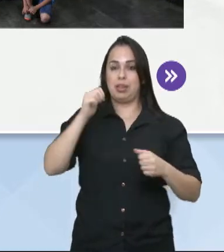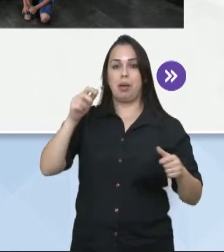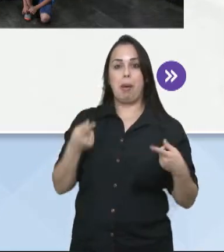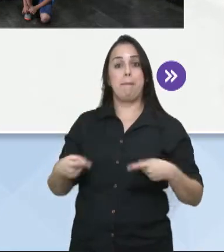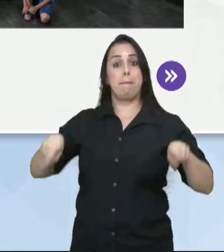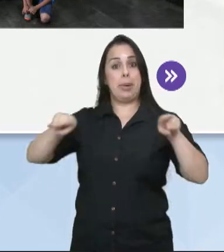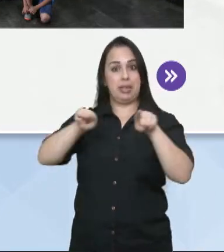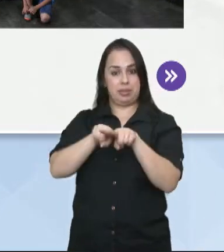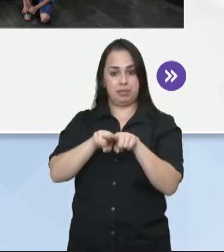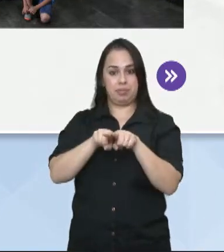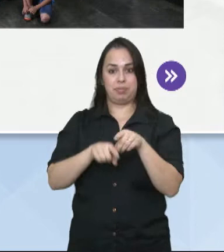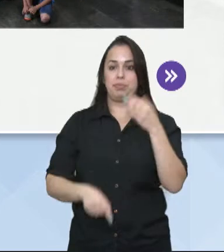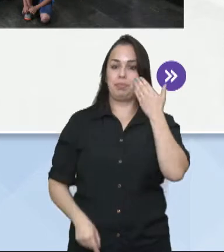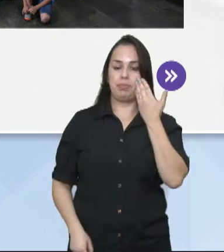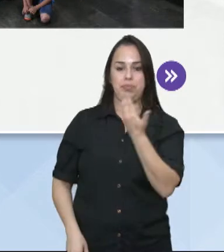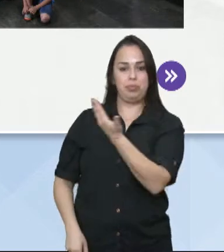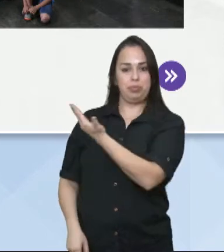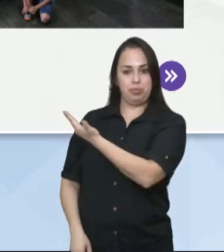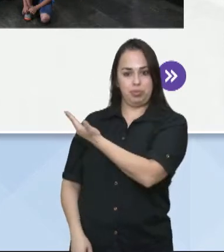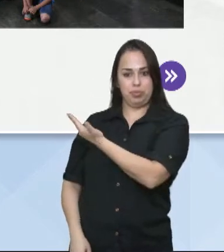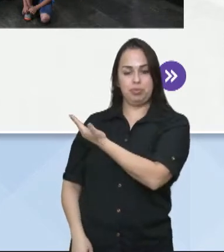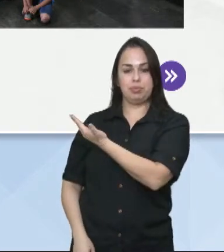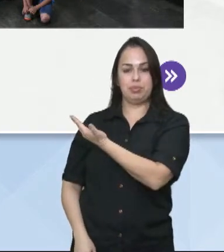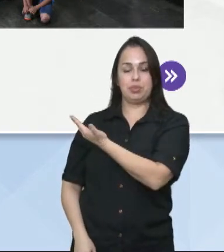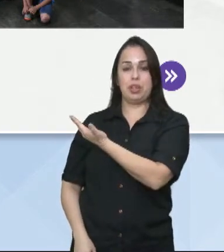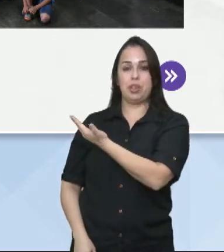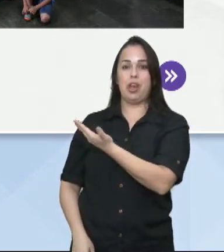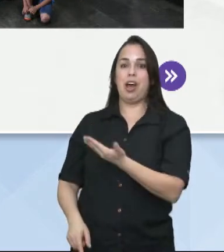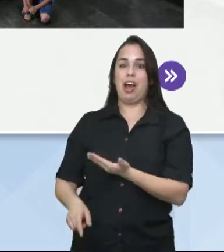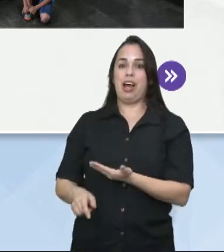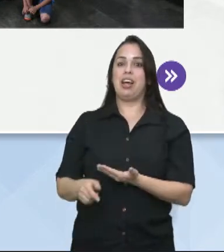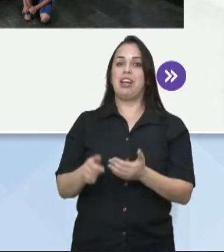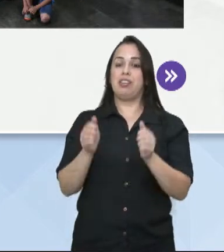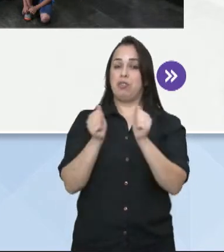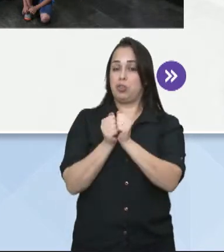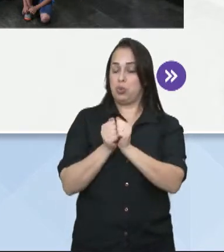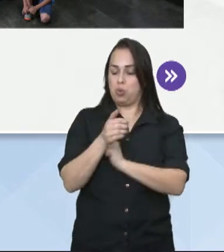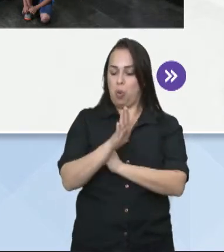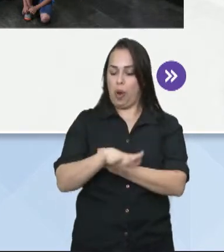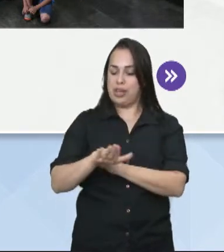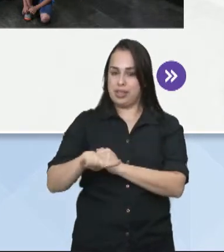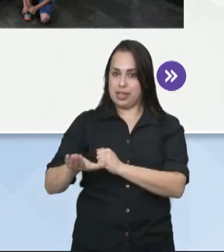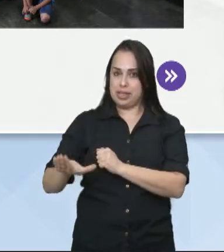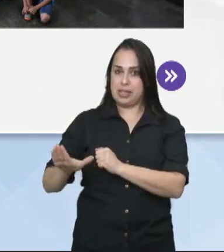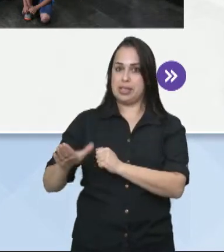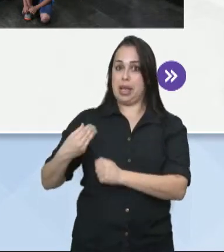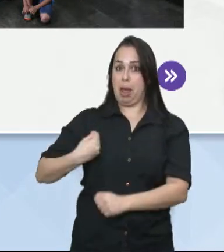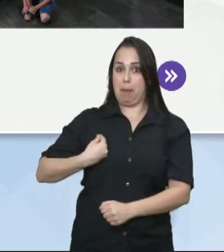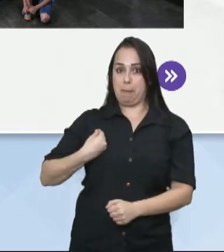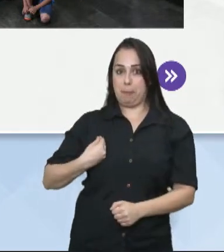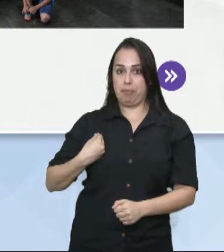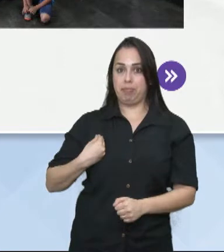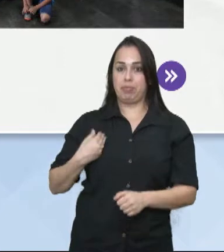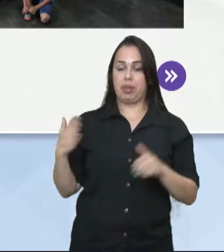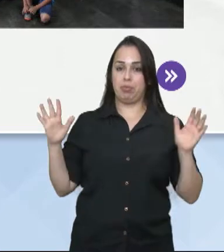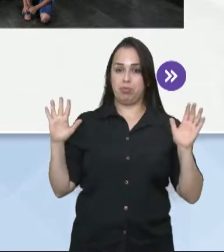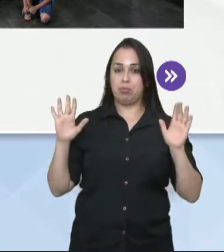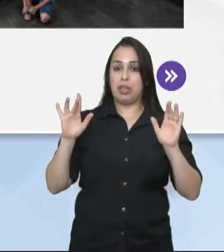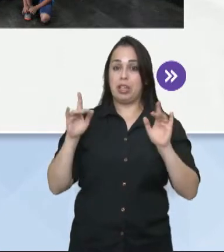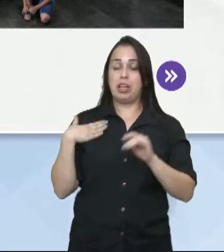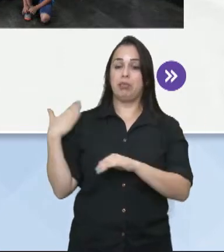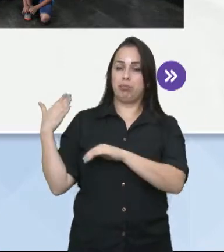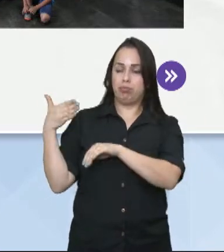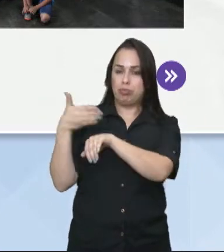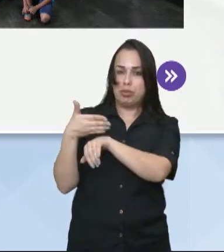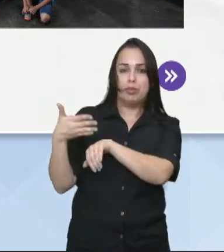do lado aqui, nós estamos com as crianças que estavam presentes, que participam dos